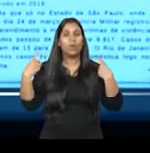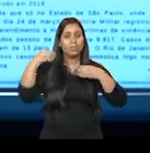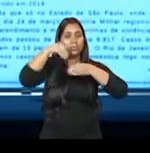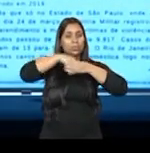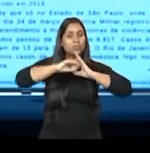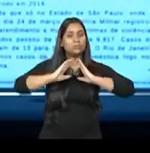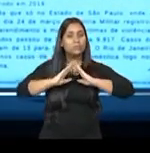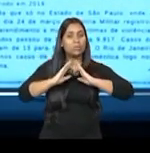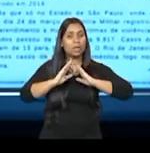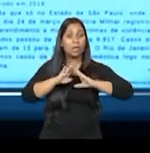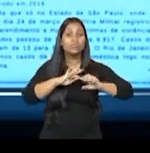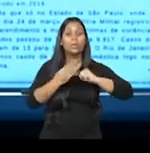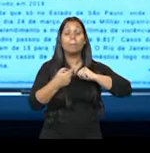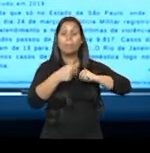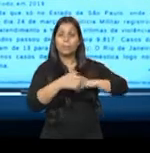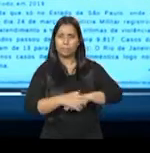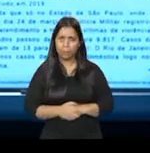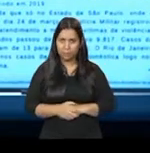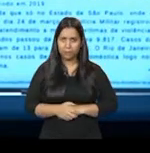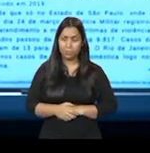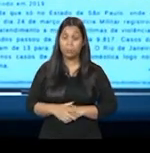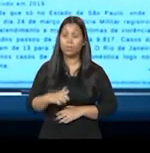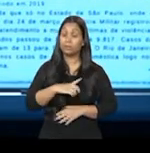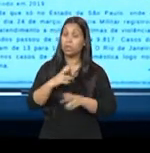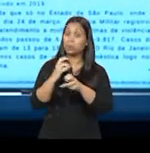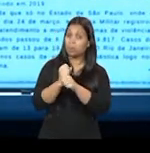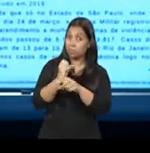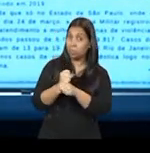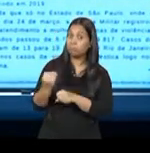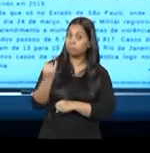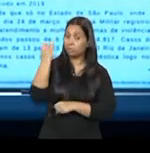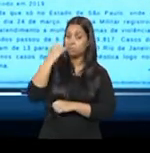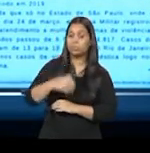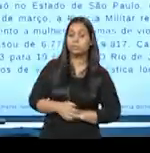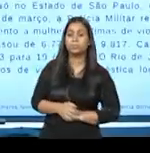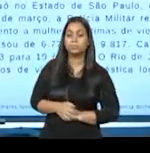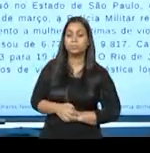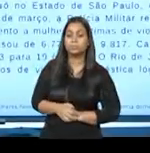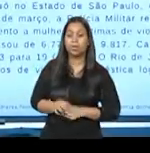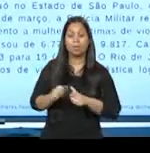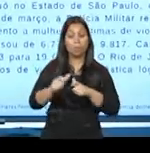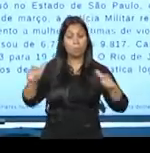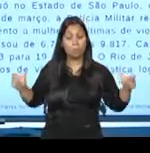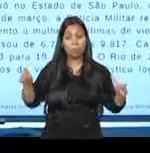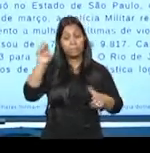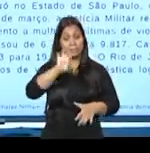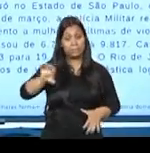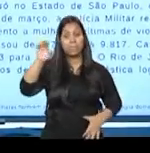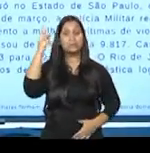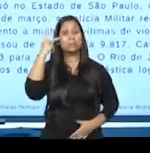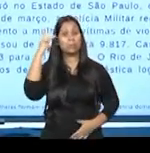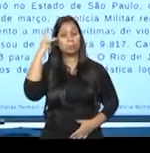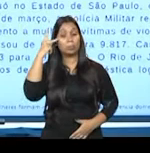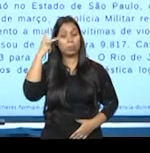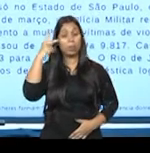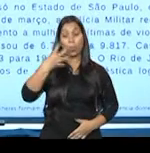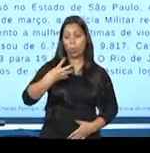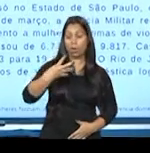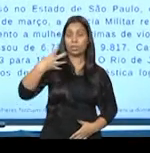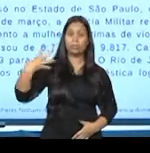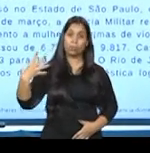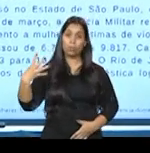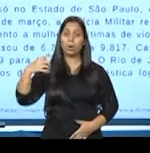violência doméstica e a pandemia. Tem um dado importante aqui, olha, que teve um aumento no estado de São Paulo de cerca